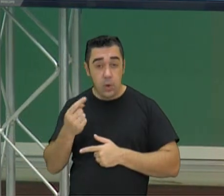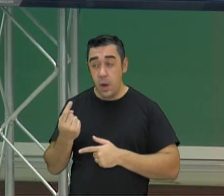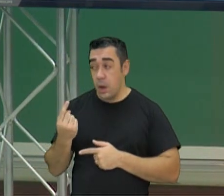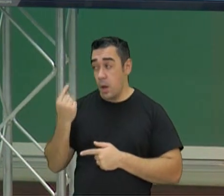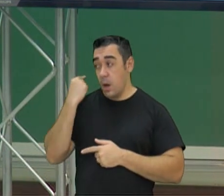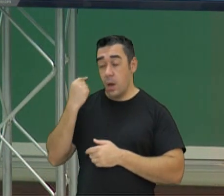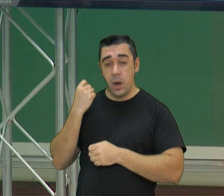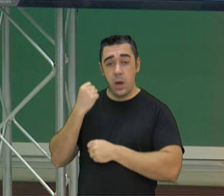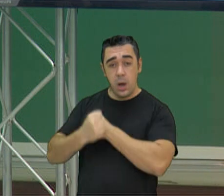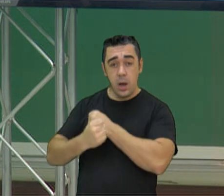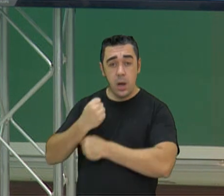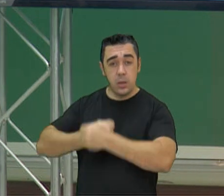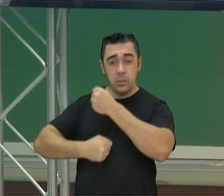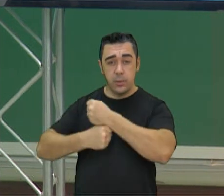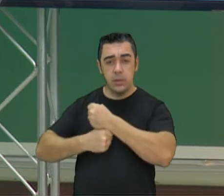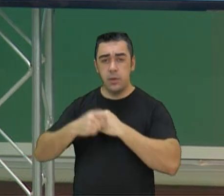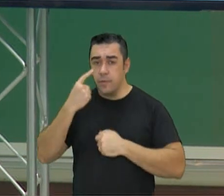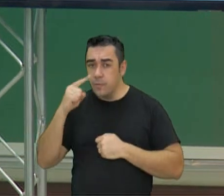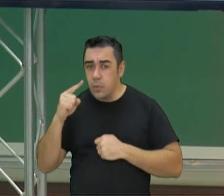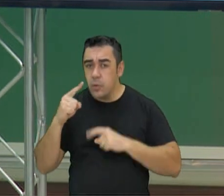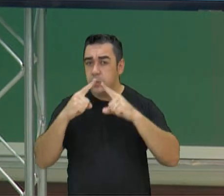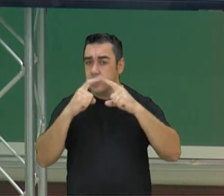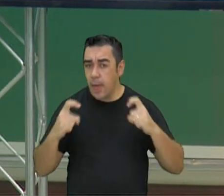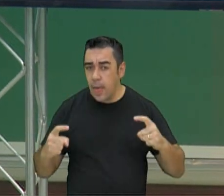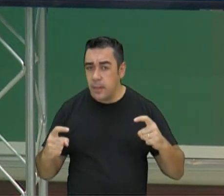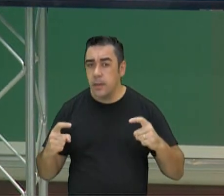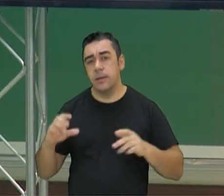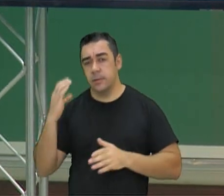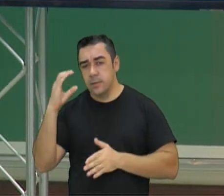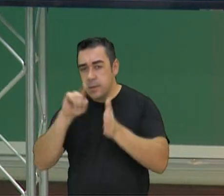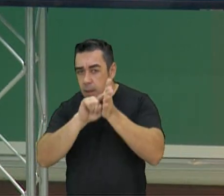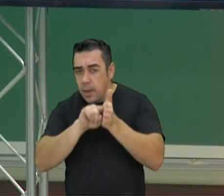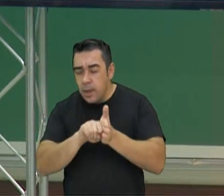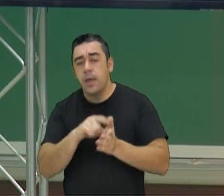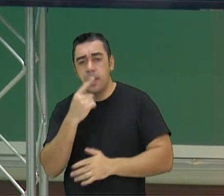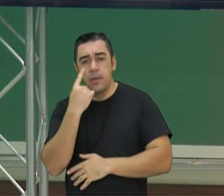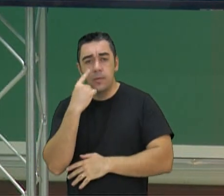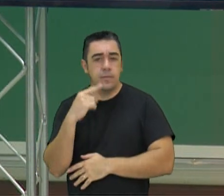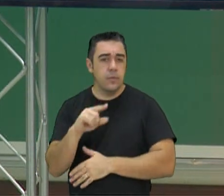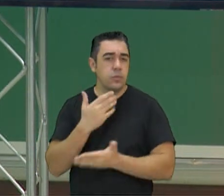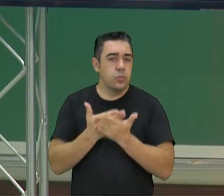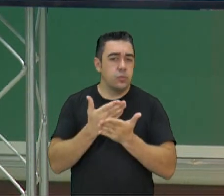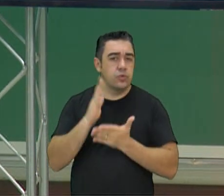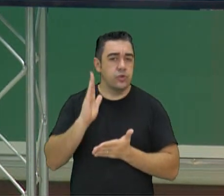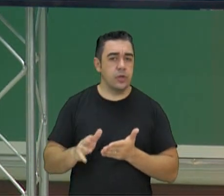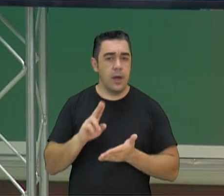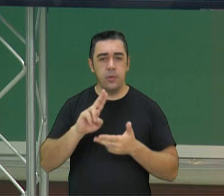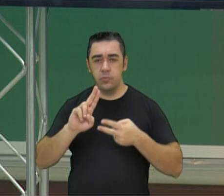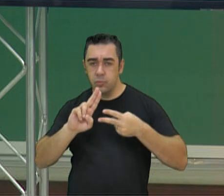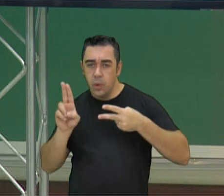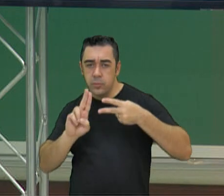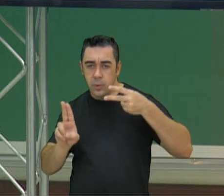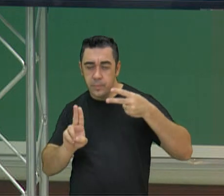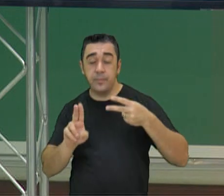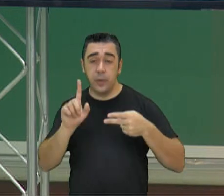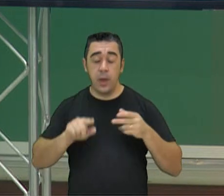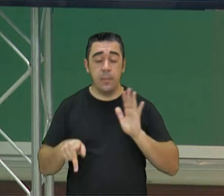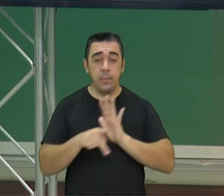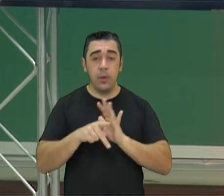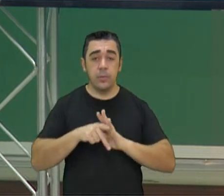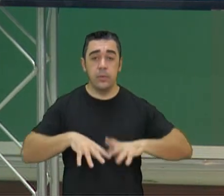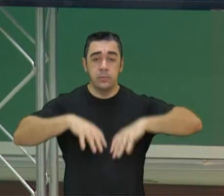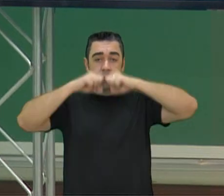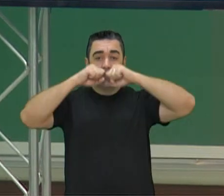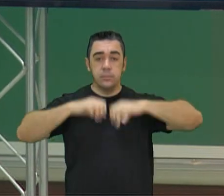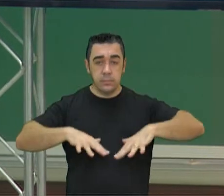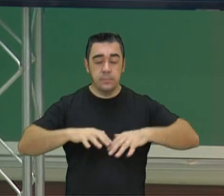Lembra da matéria de ciências, lá de disciplina de ciências? Vocês estudaram esses temas. Então, inspiração e expiração faz parte da dinâmica da